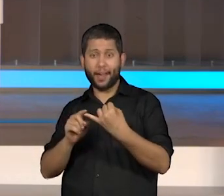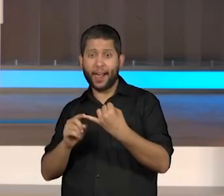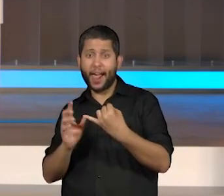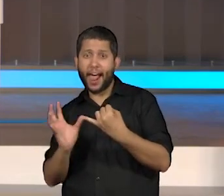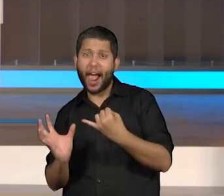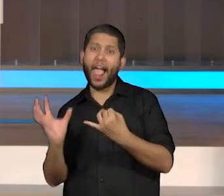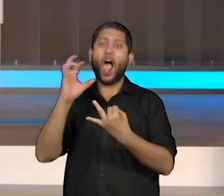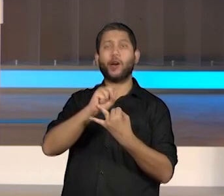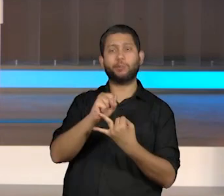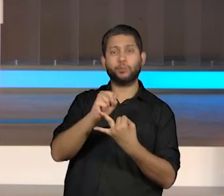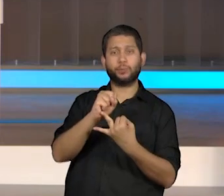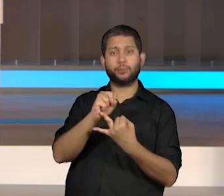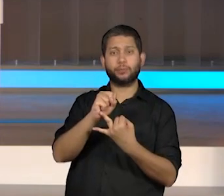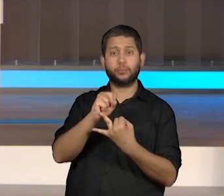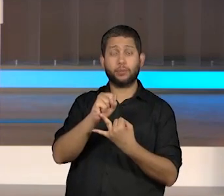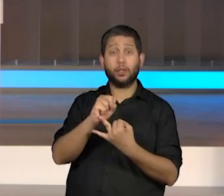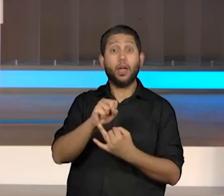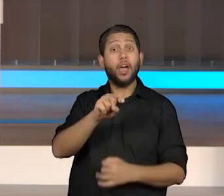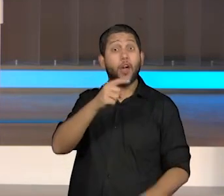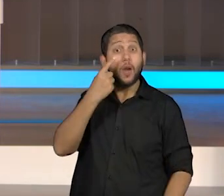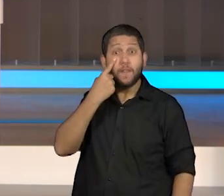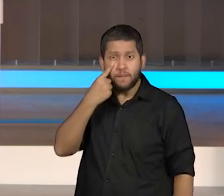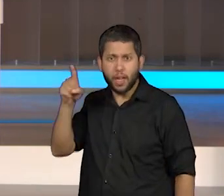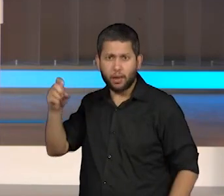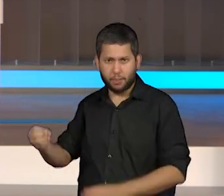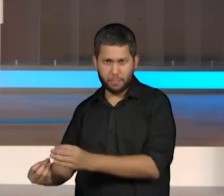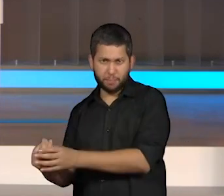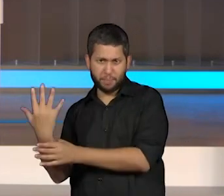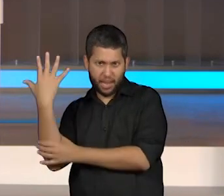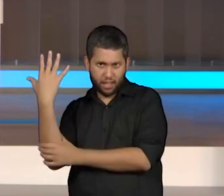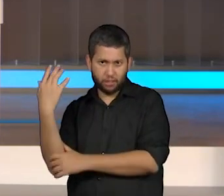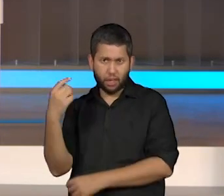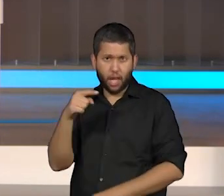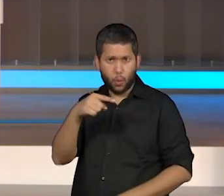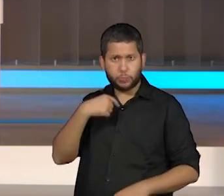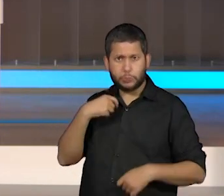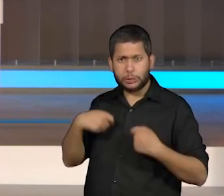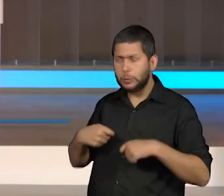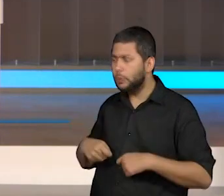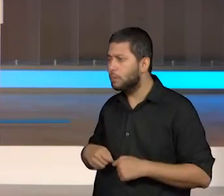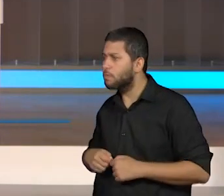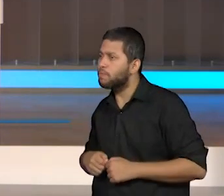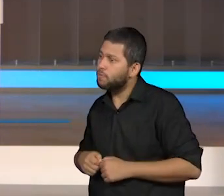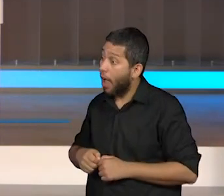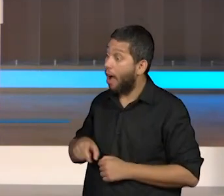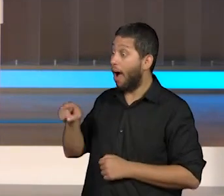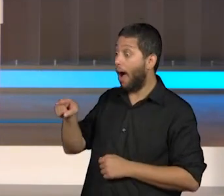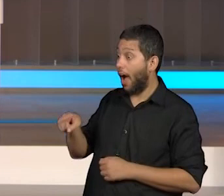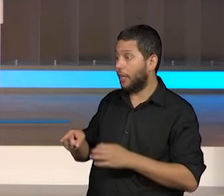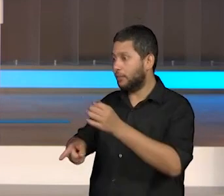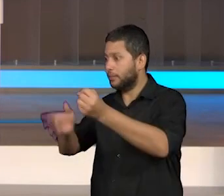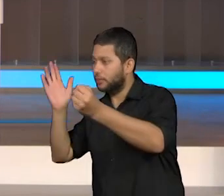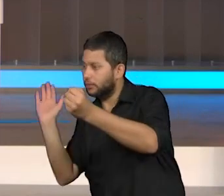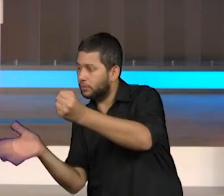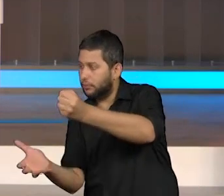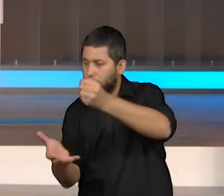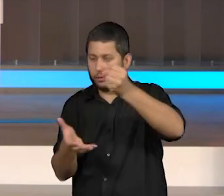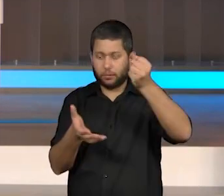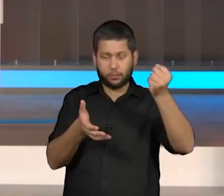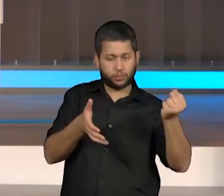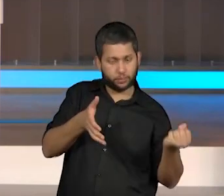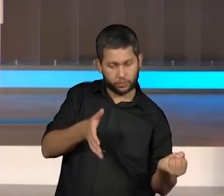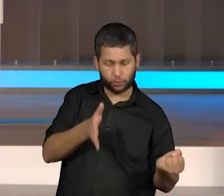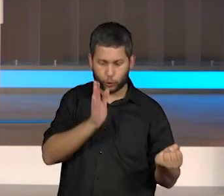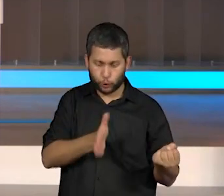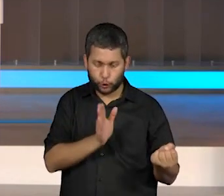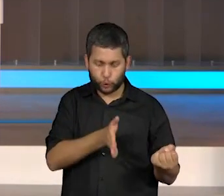na natureza, caçar ou, no nosso caso, comprar no supermercado, não é verdade? As plantas são os únicos seres